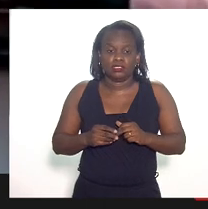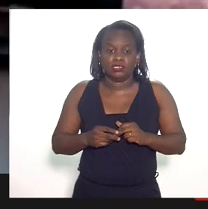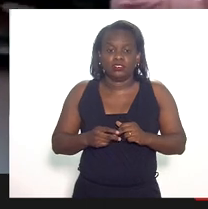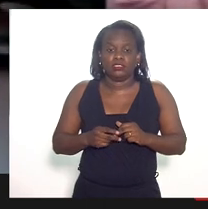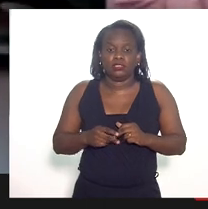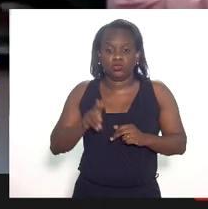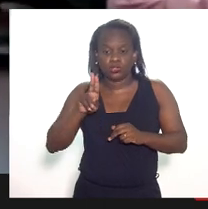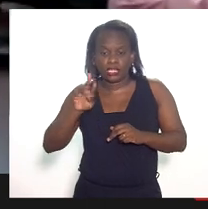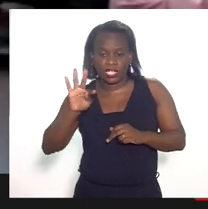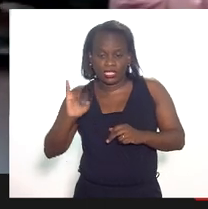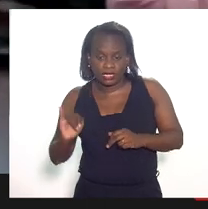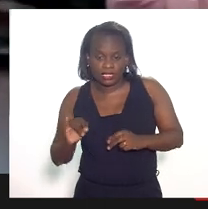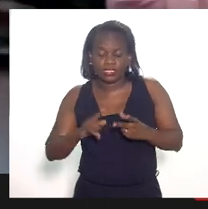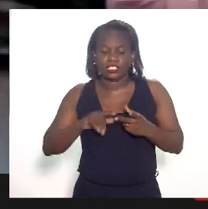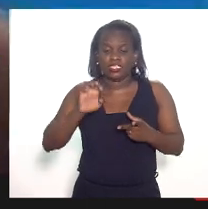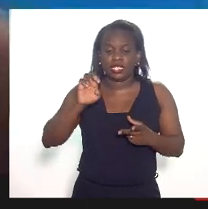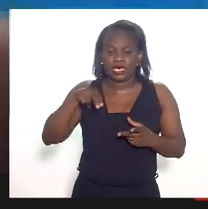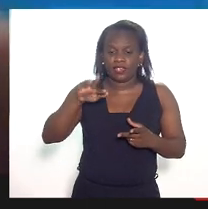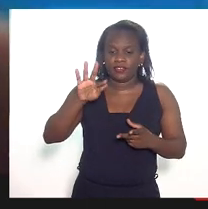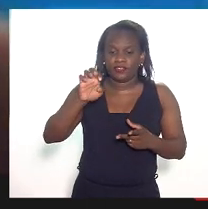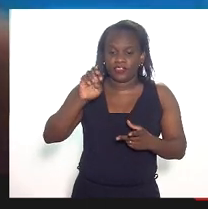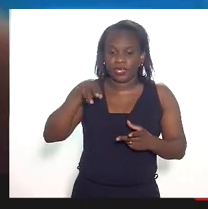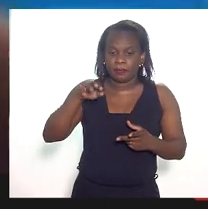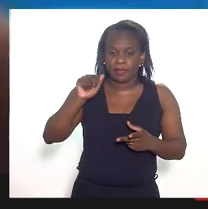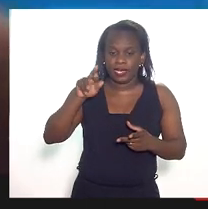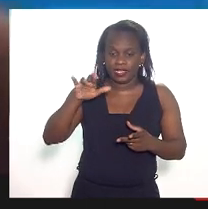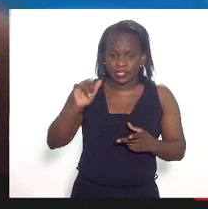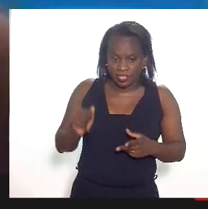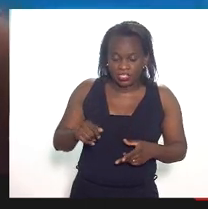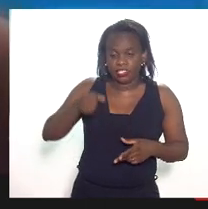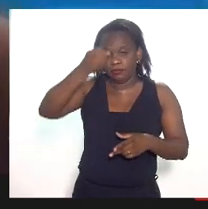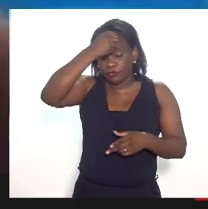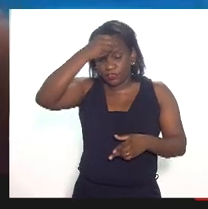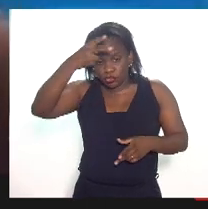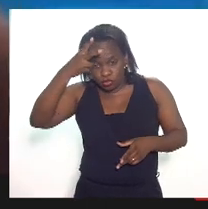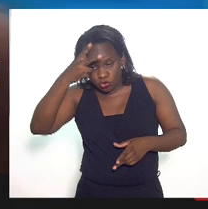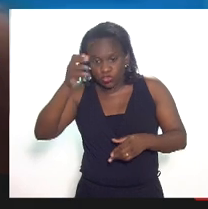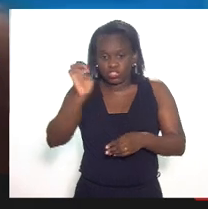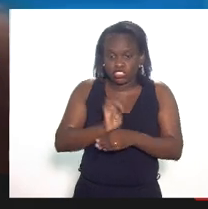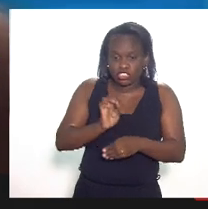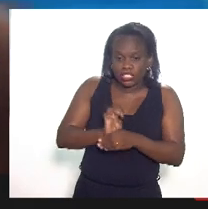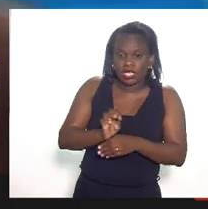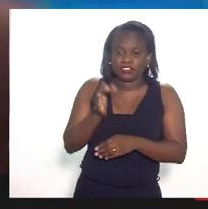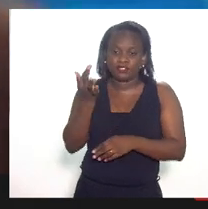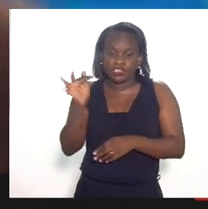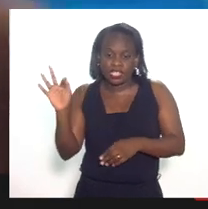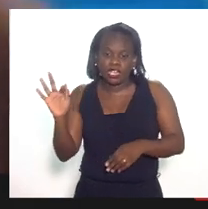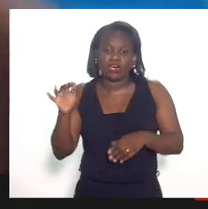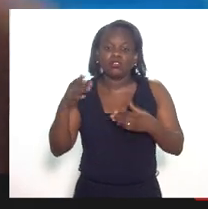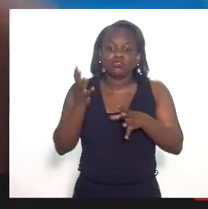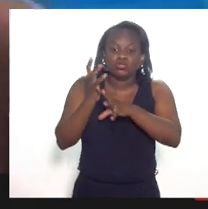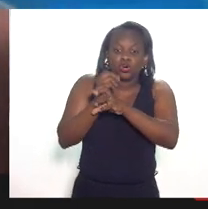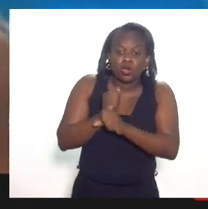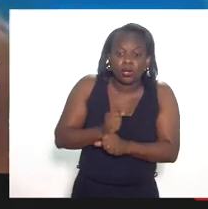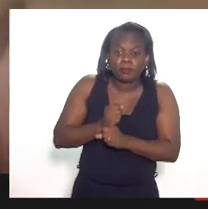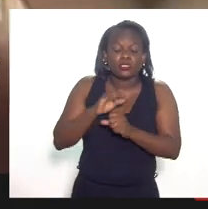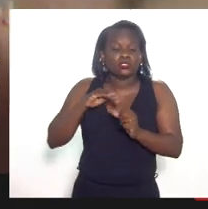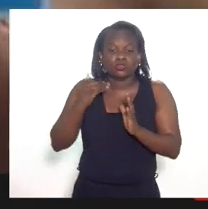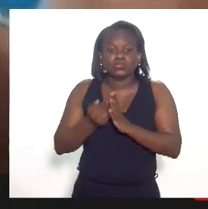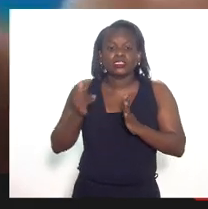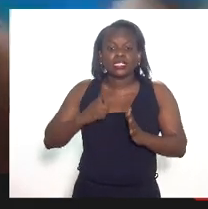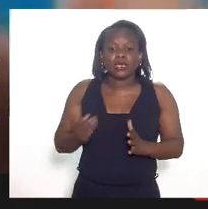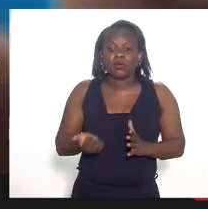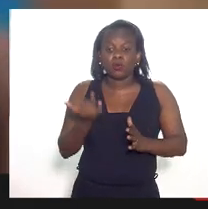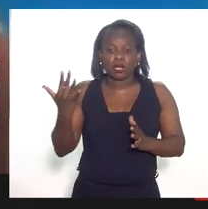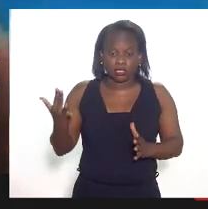Enfermaria aqui. E UTI. Leitos estaduais, leitos municipais e leitos federais. Qual é esse número que o senhor tem hoje? Hoje, a